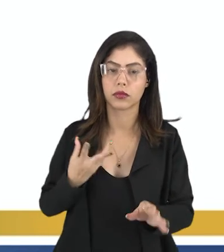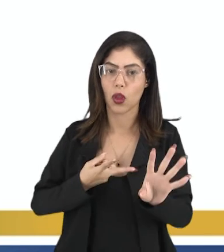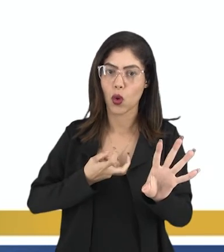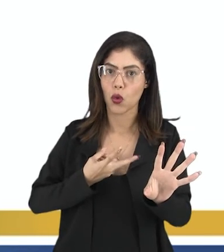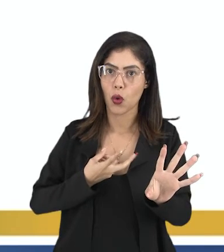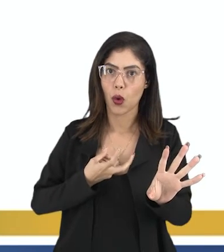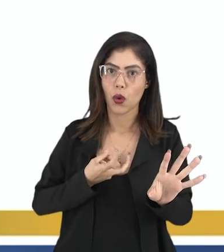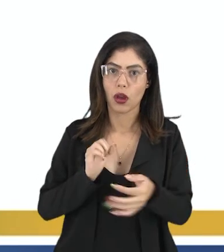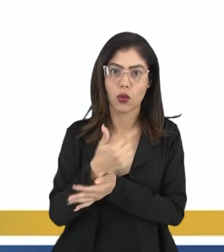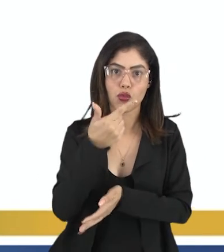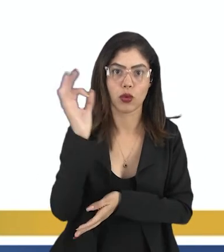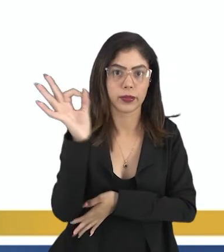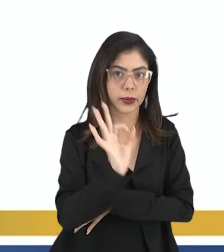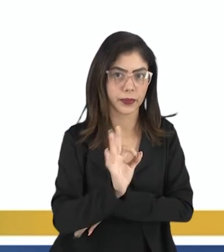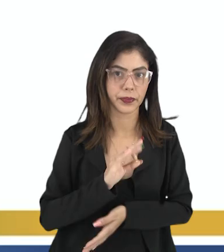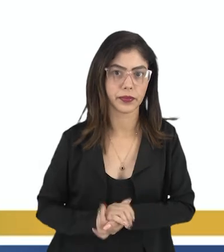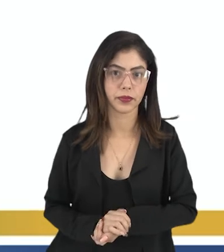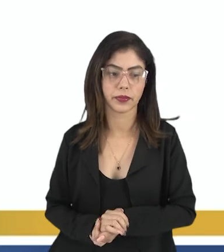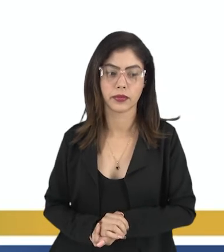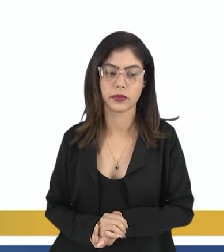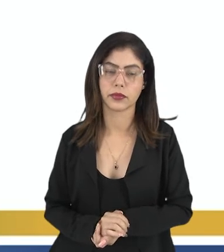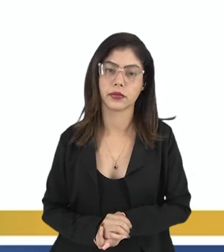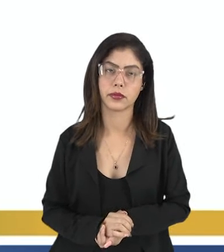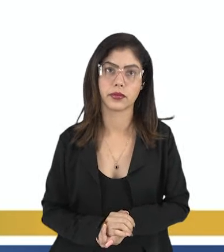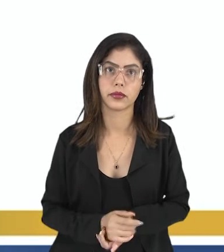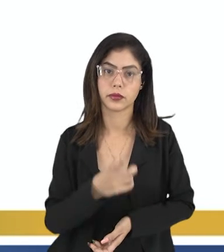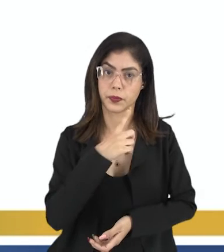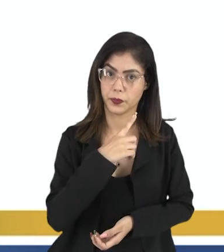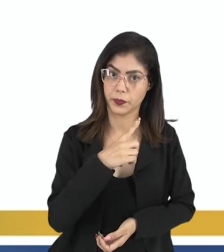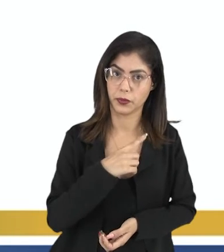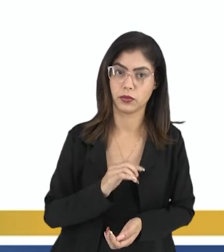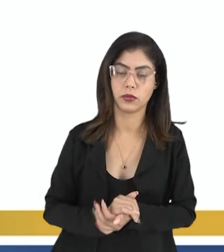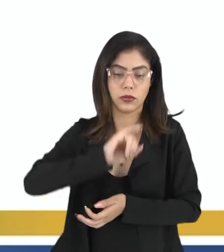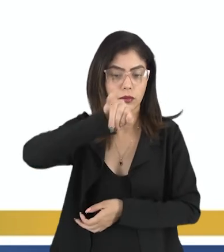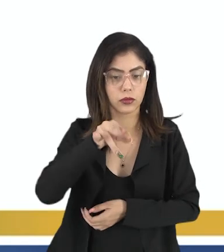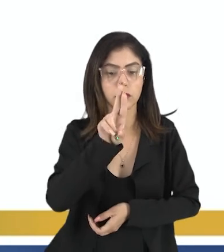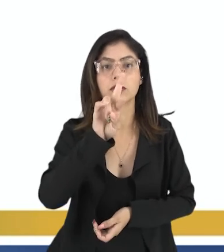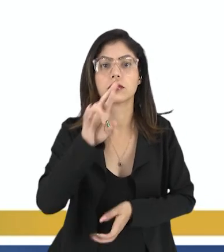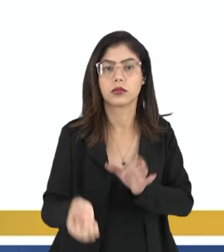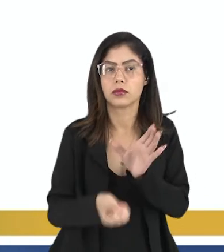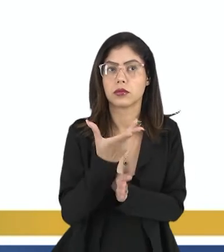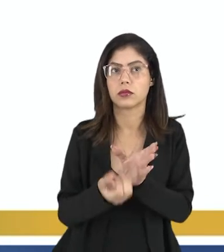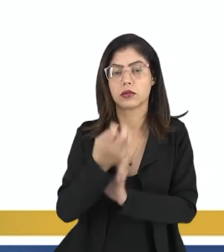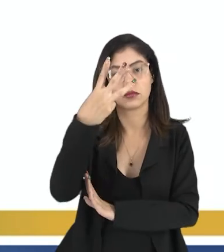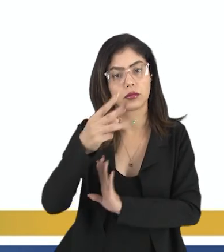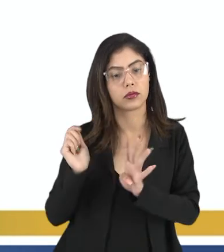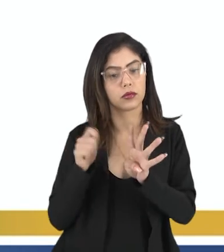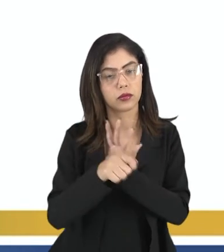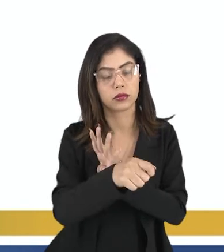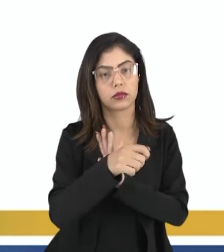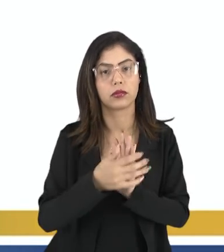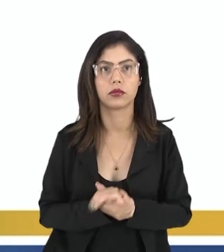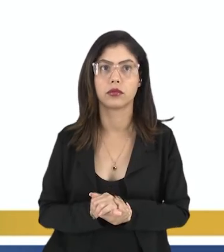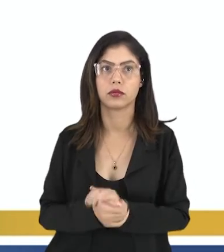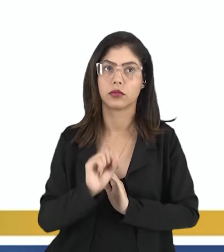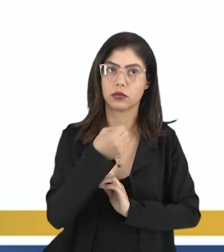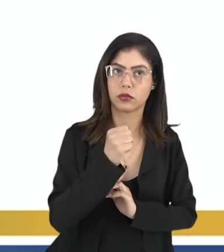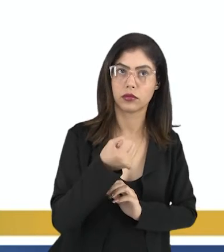extrair os 2%. E aí nós vamos ter de juro produzido no terceiro mês de